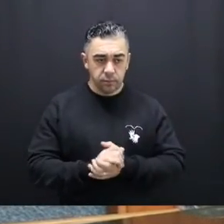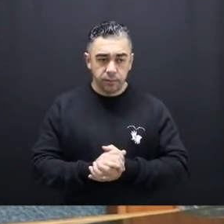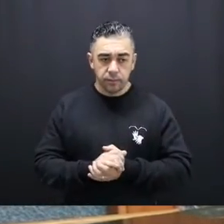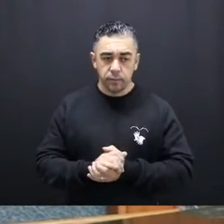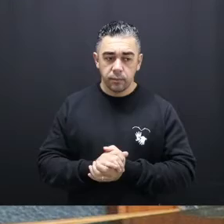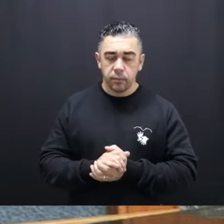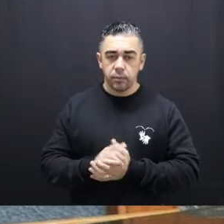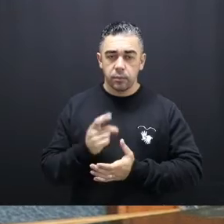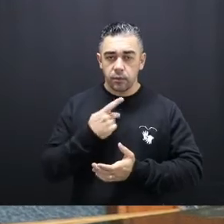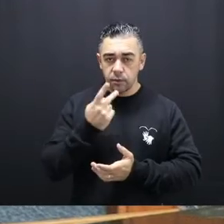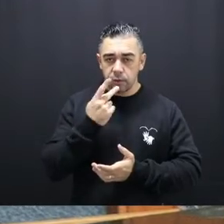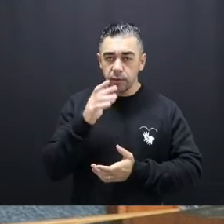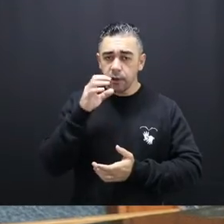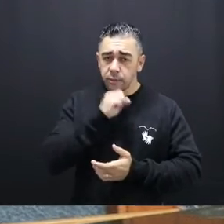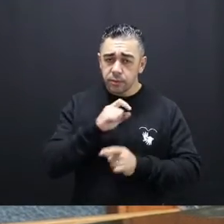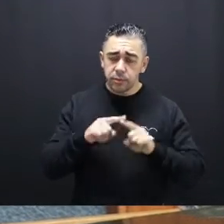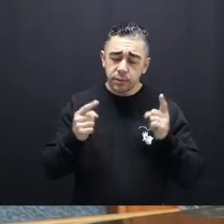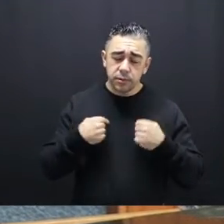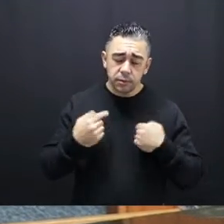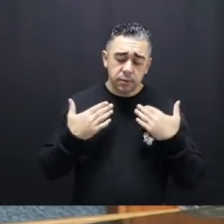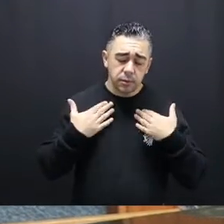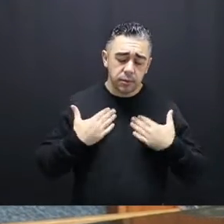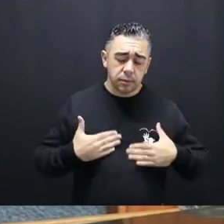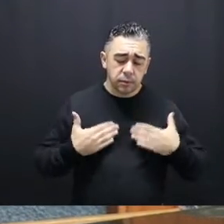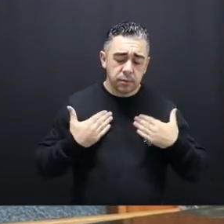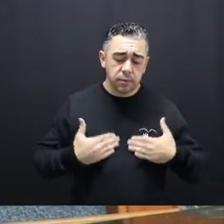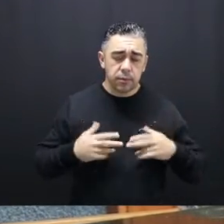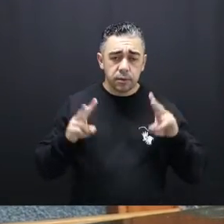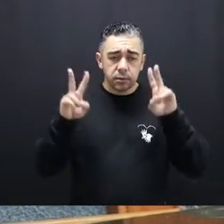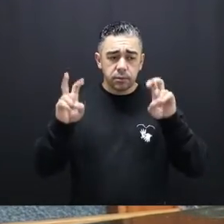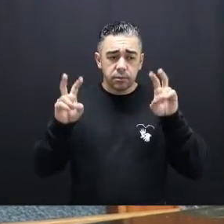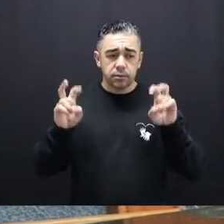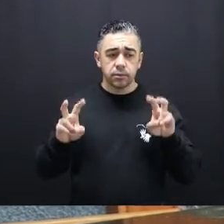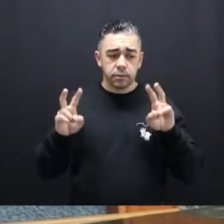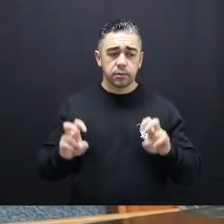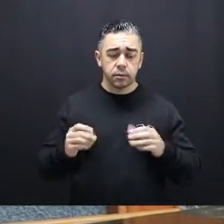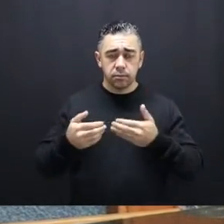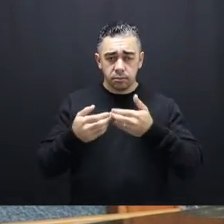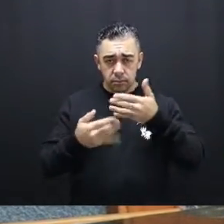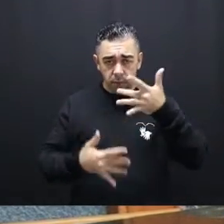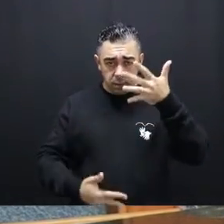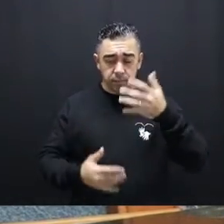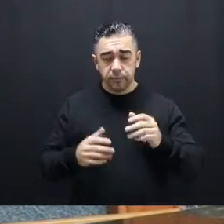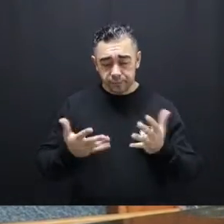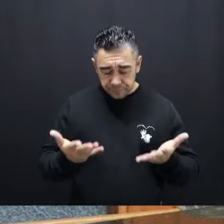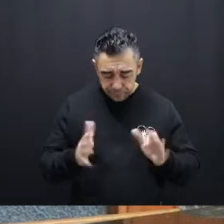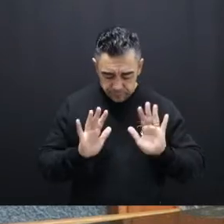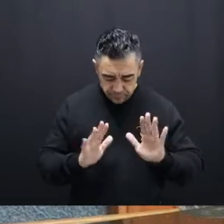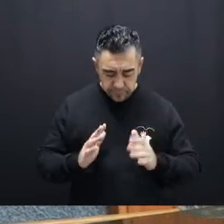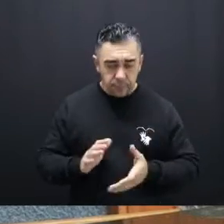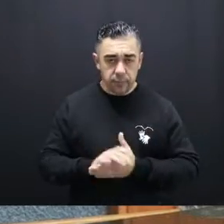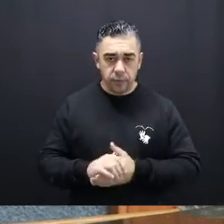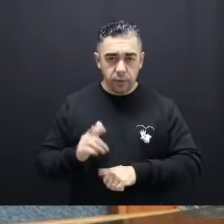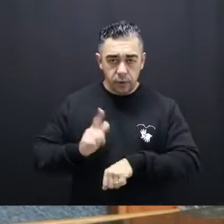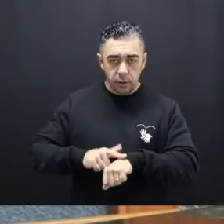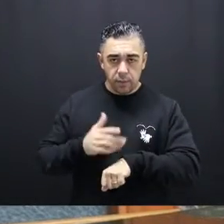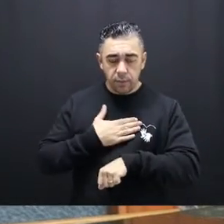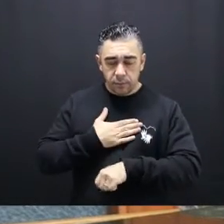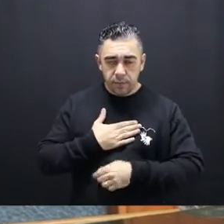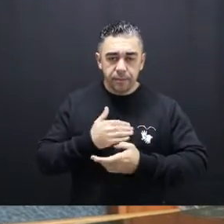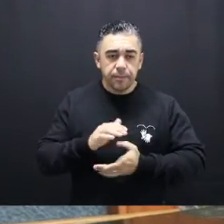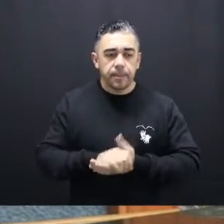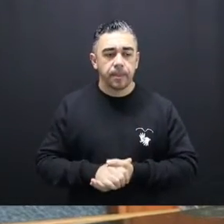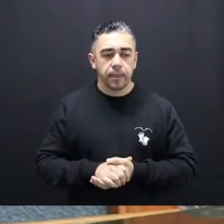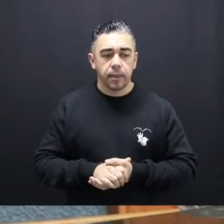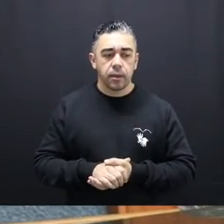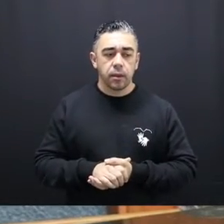rápido mas tô falando devagar né E tentou tanto assunto para tratar e discorrer nós vamos lá o tempo é mesmo é